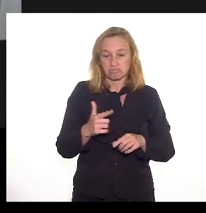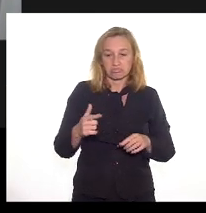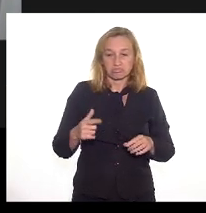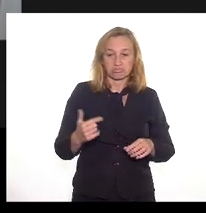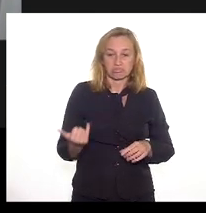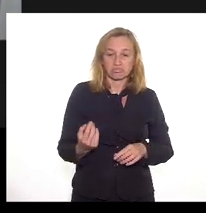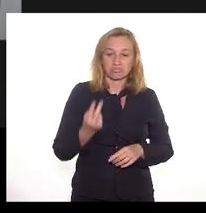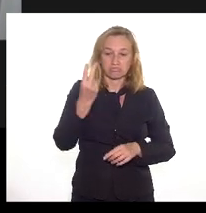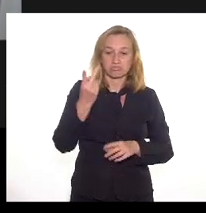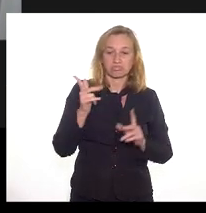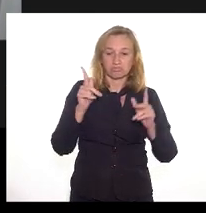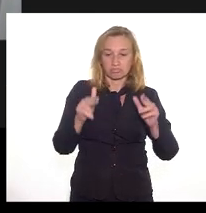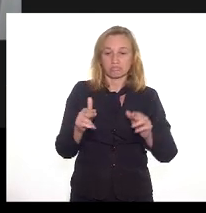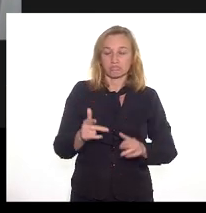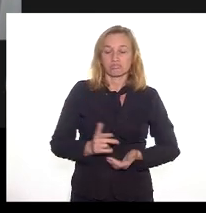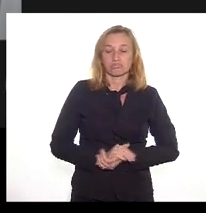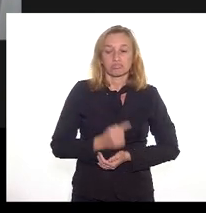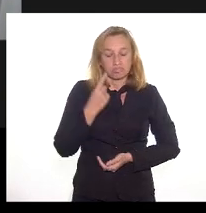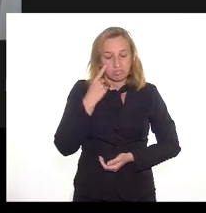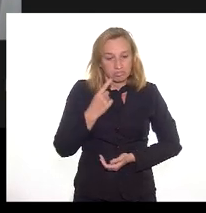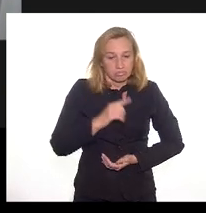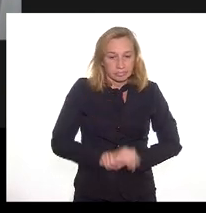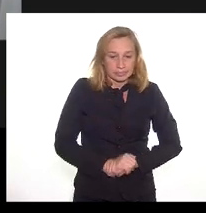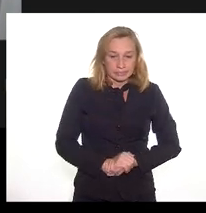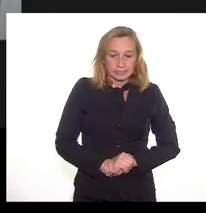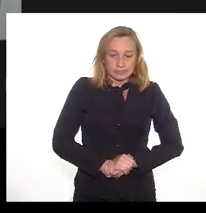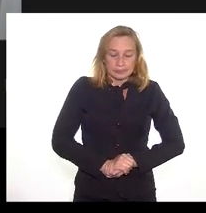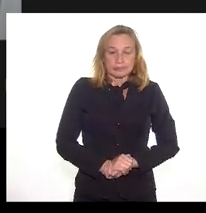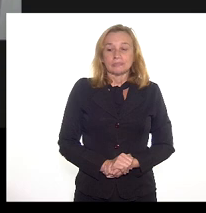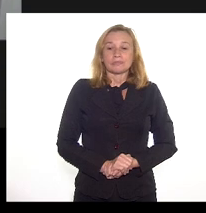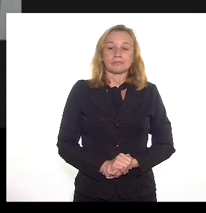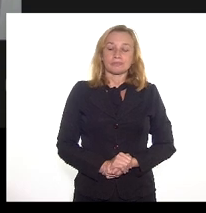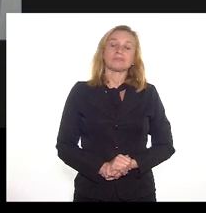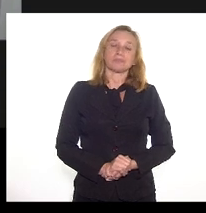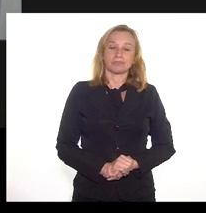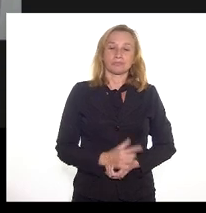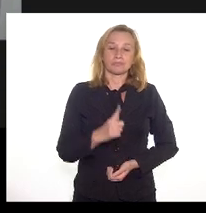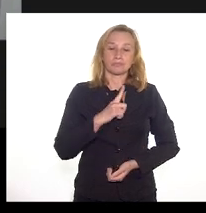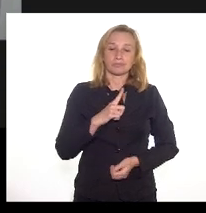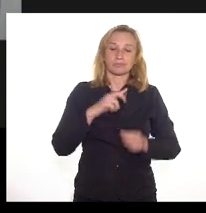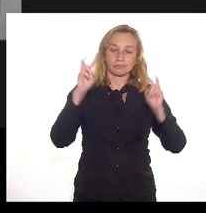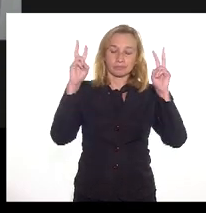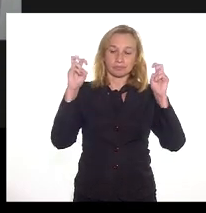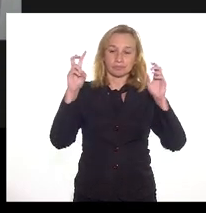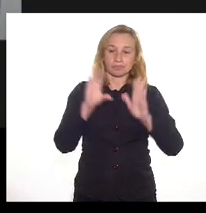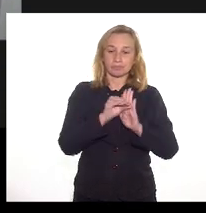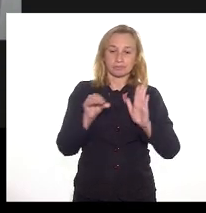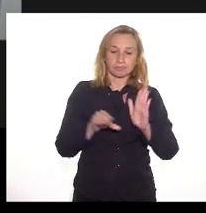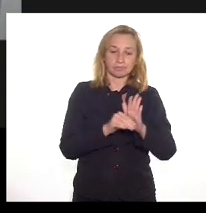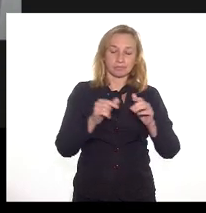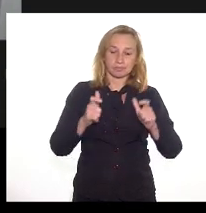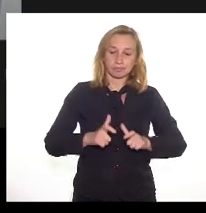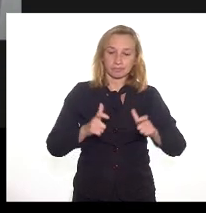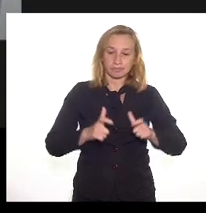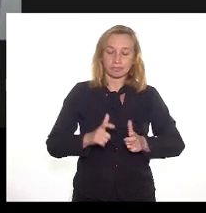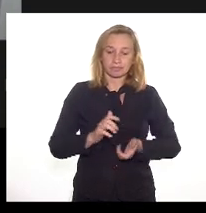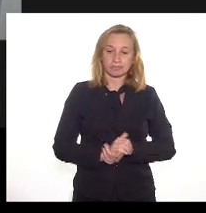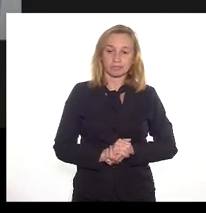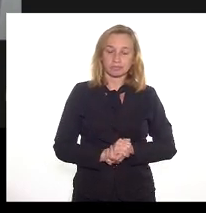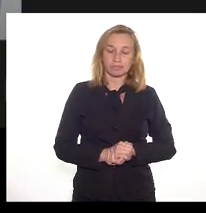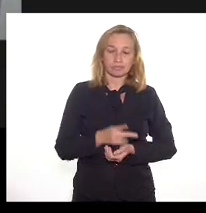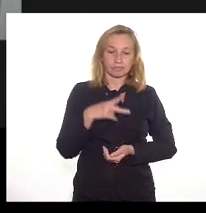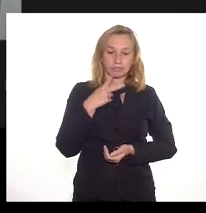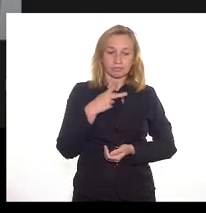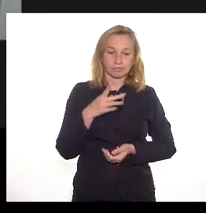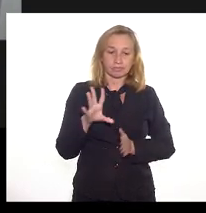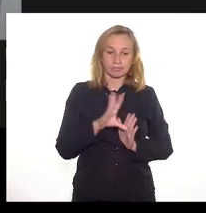Né? Bom, dito isso, nós temos a questão do conteúdo local. Quando a gente enfrenta a questão